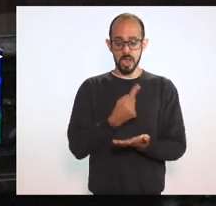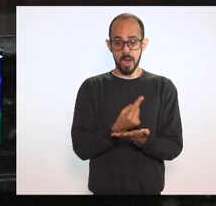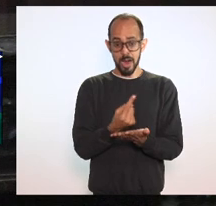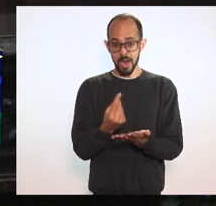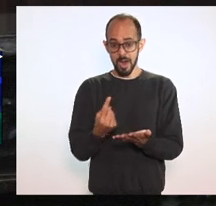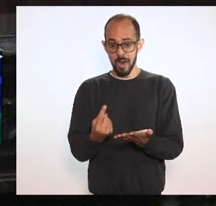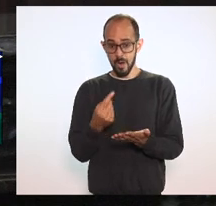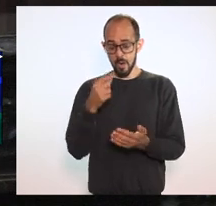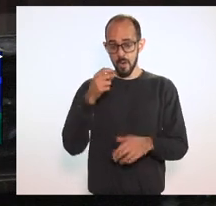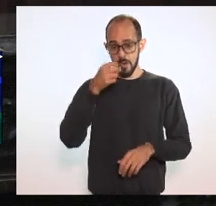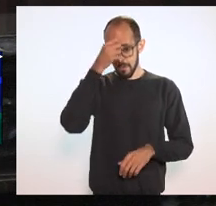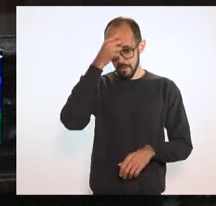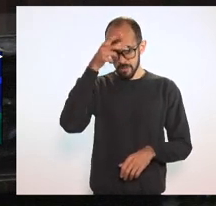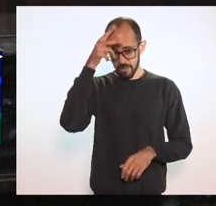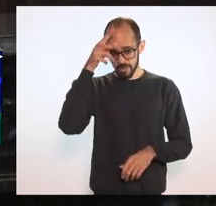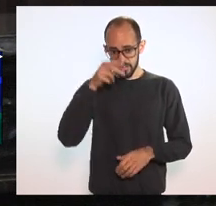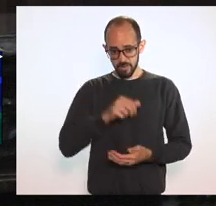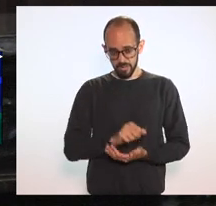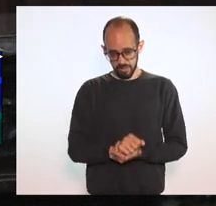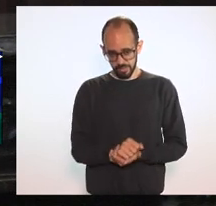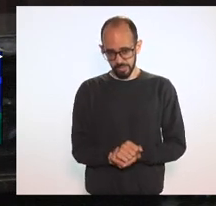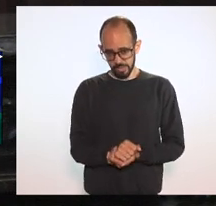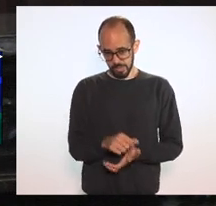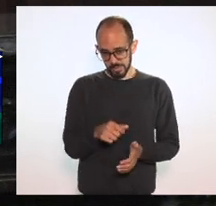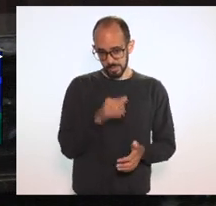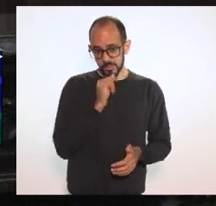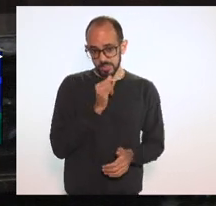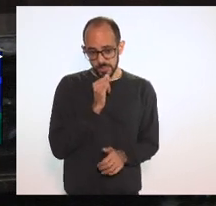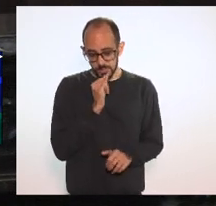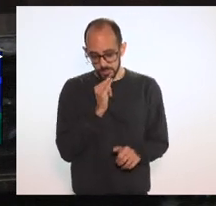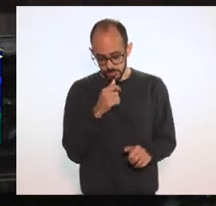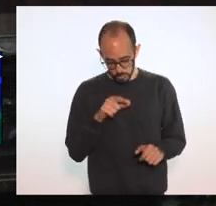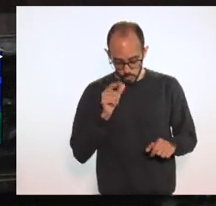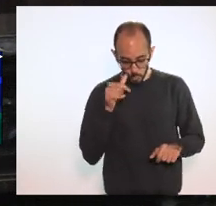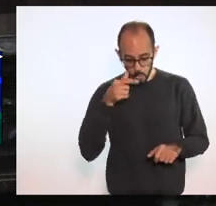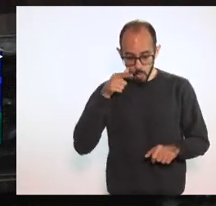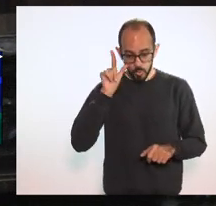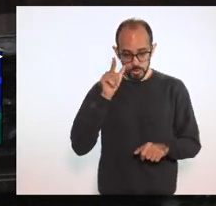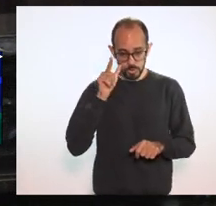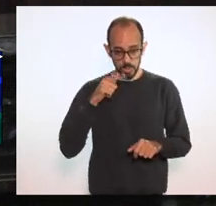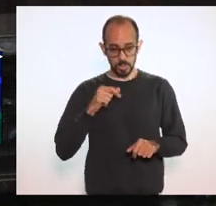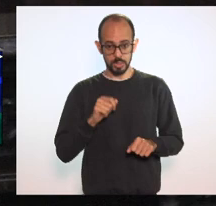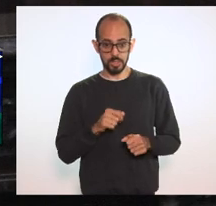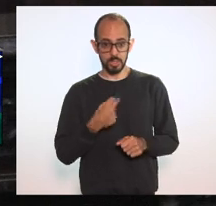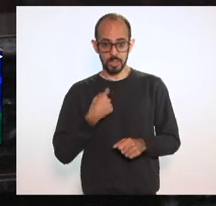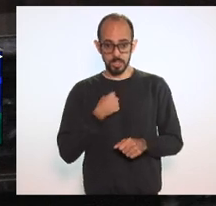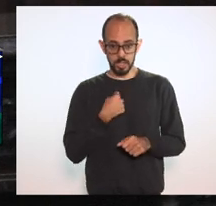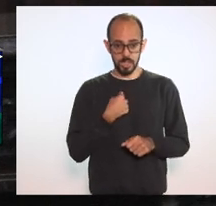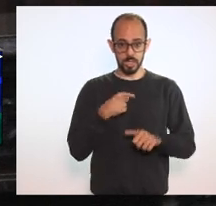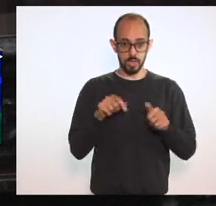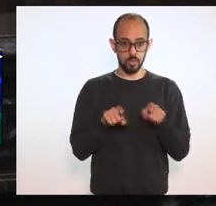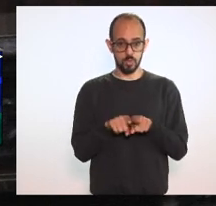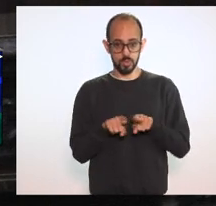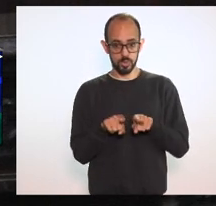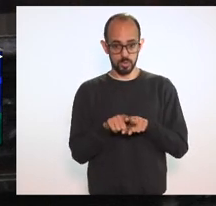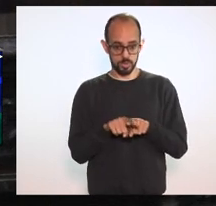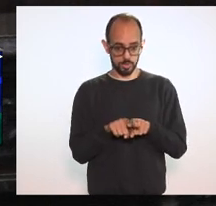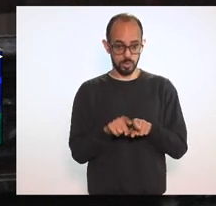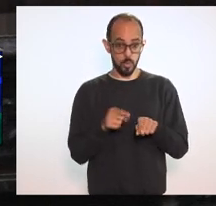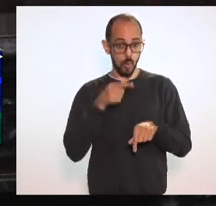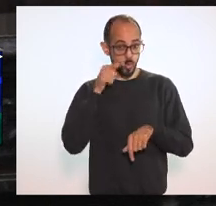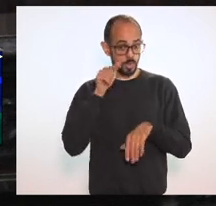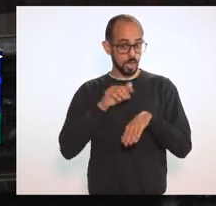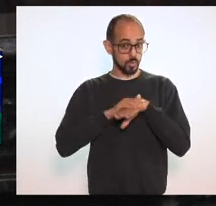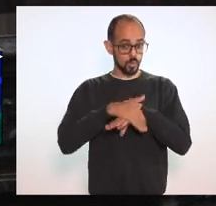eu quero dar um exemplo ontem à noite saímos eu e deputado Léo Vieira deputados Rodrigo Amorim estávamos